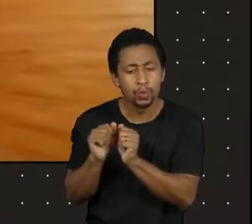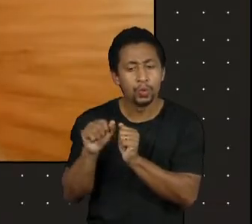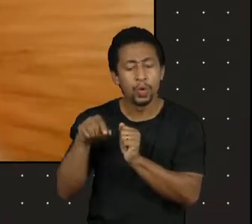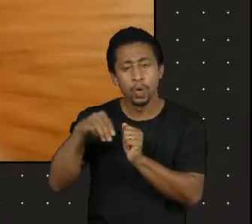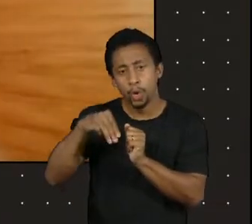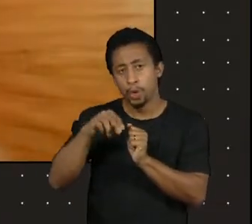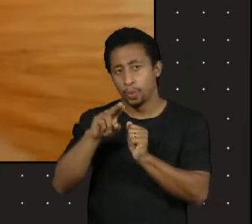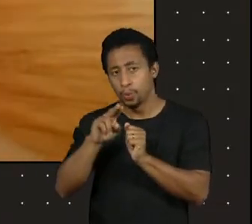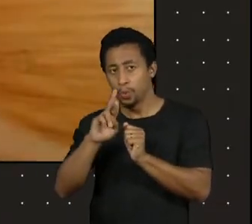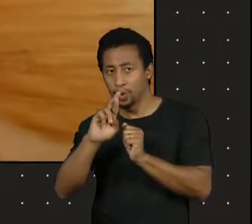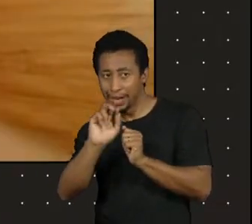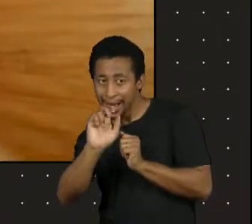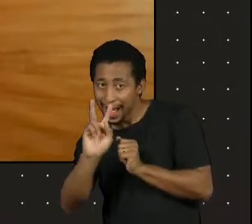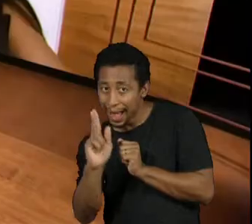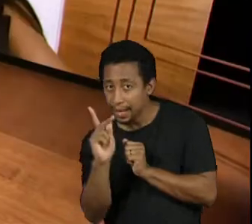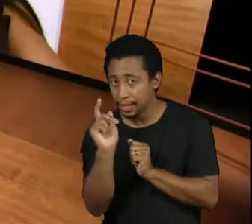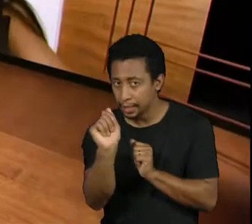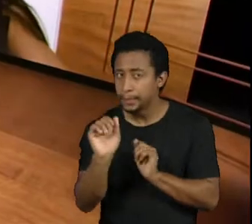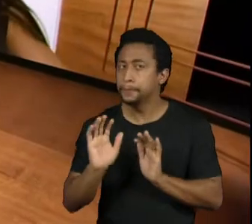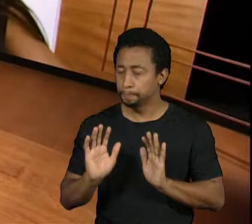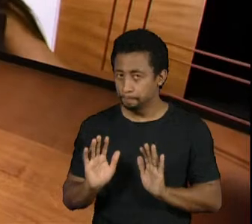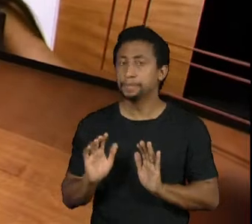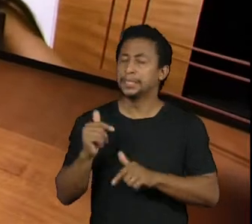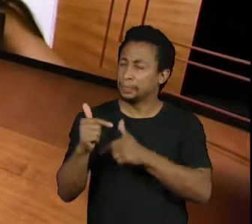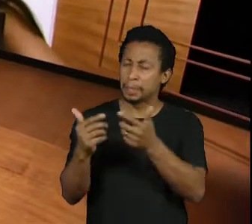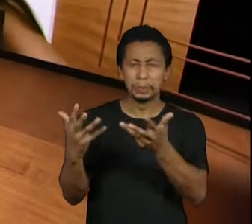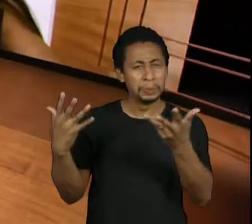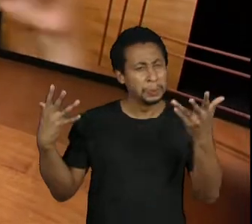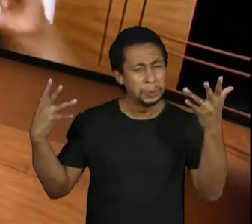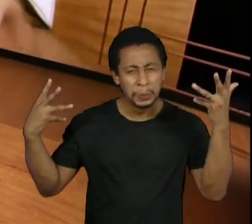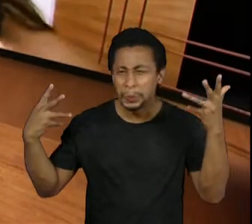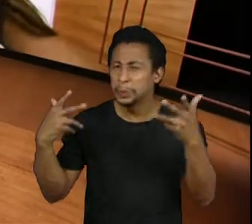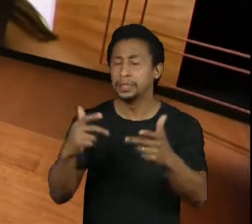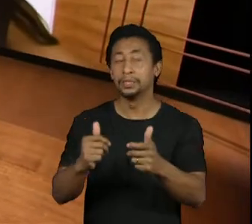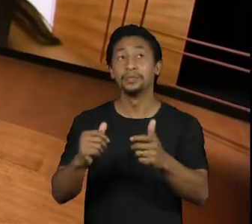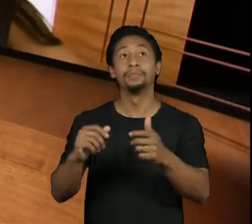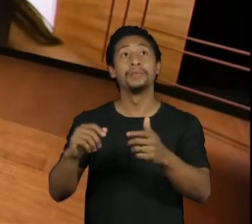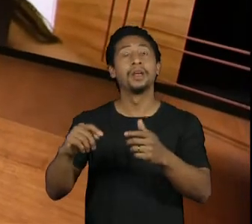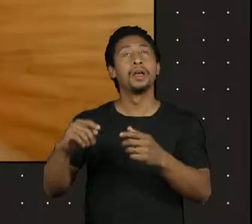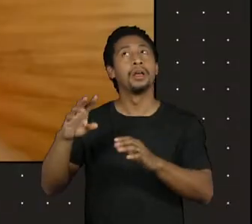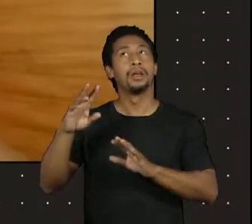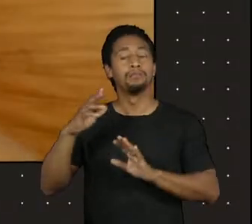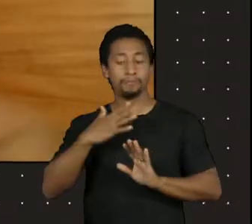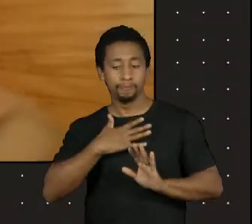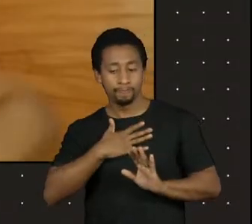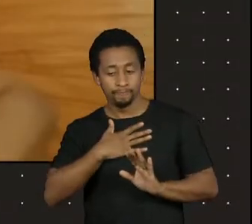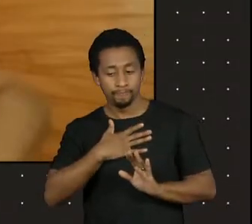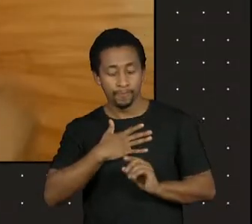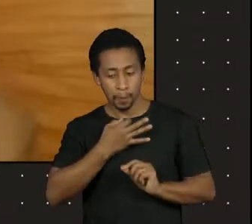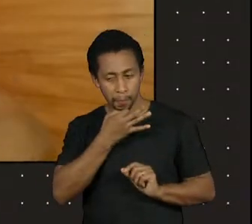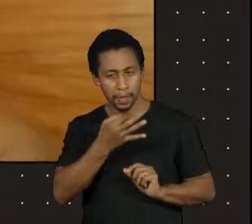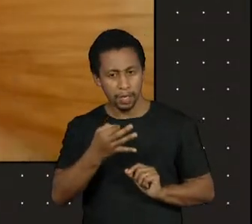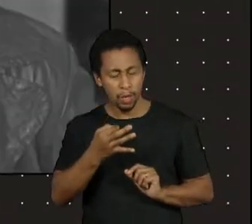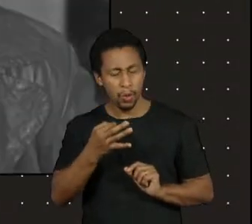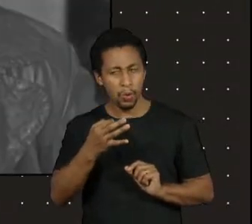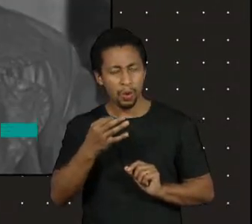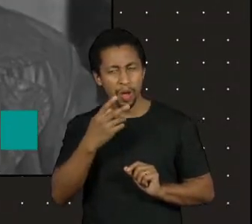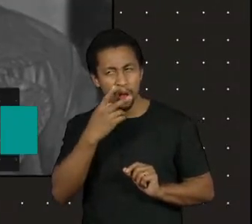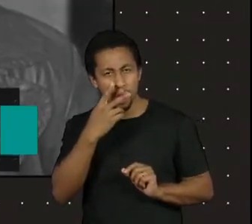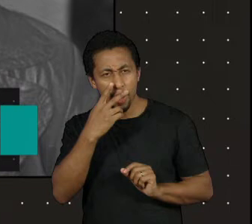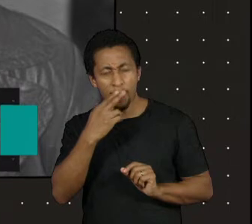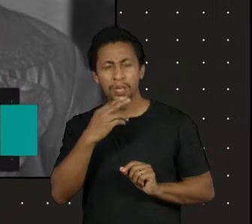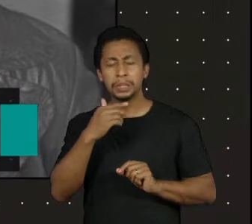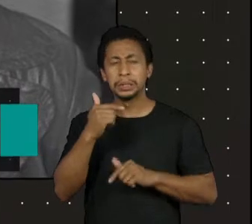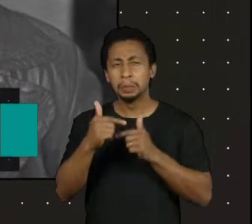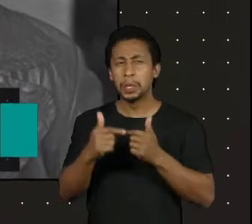minha vida. Depois a Muralha, que é um trabalho lindo. E eu ainda acho que a gente fez Anjo Mal. Eu acho que a Denise